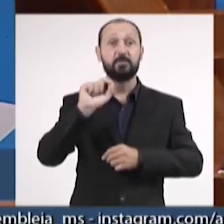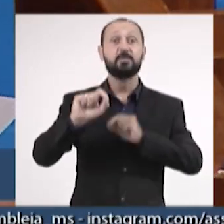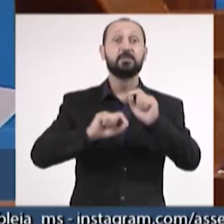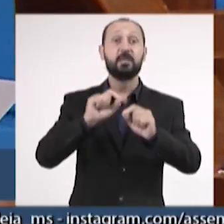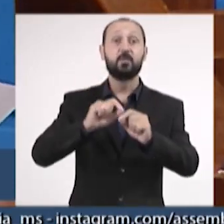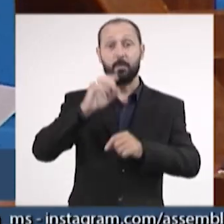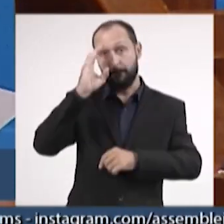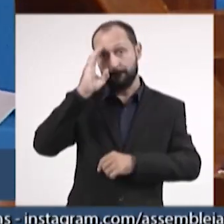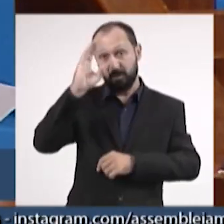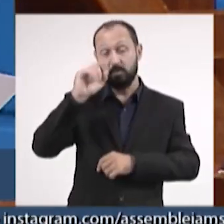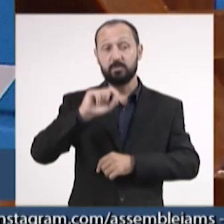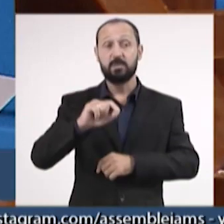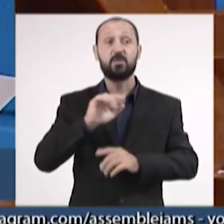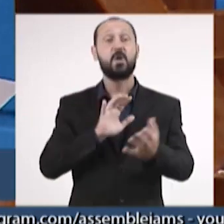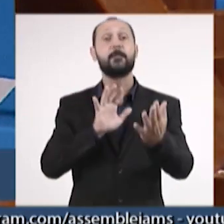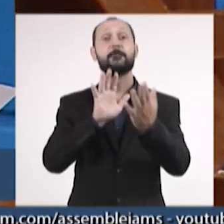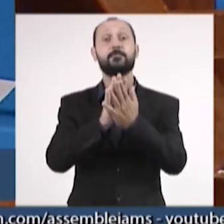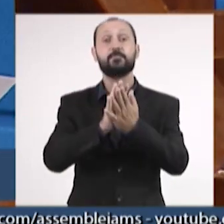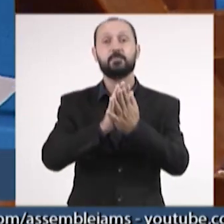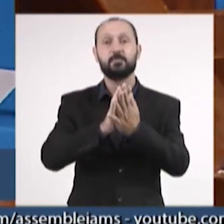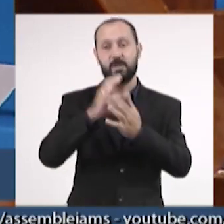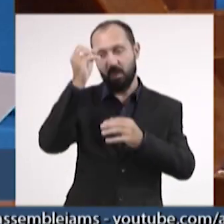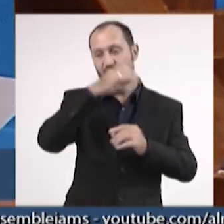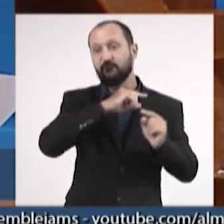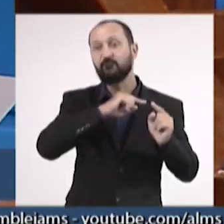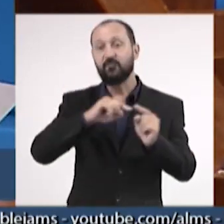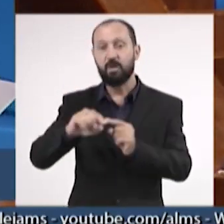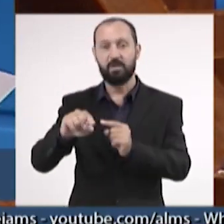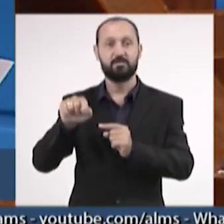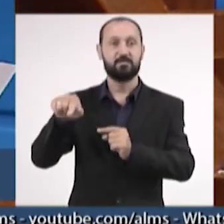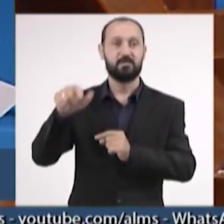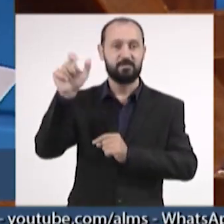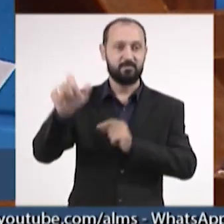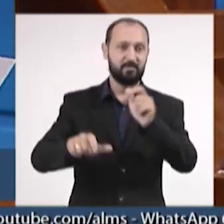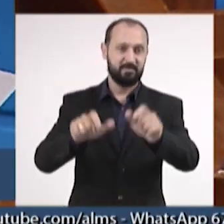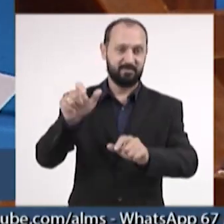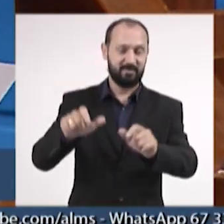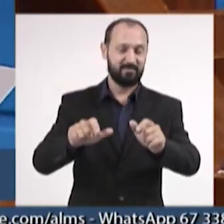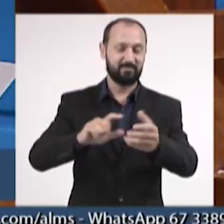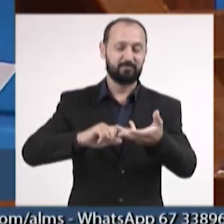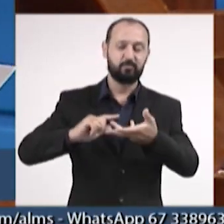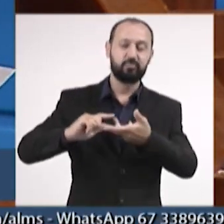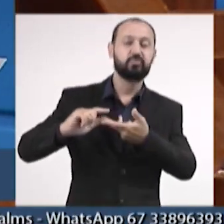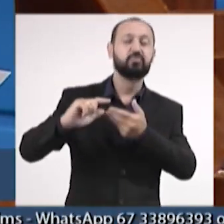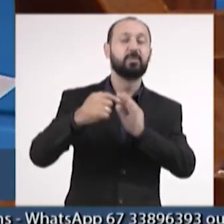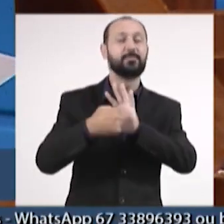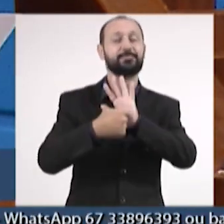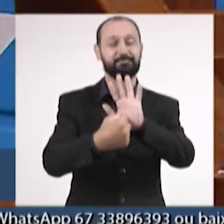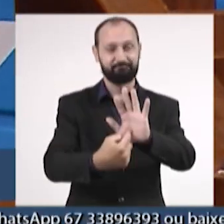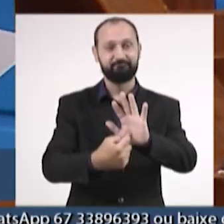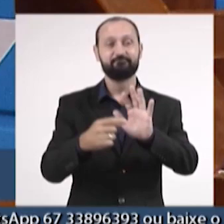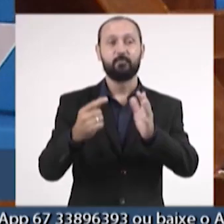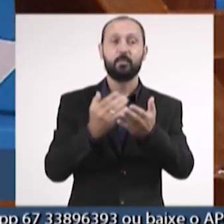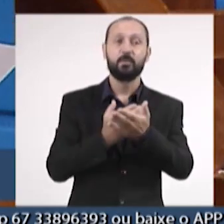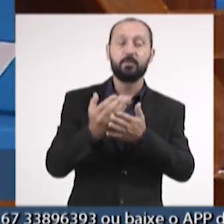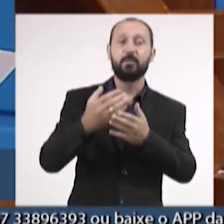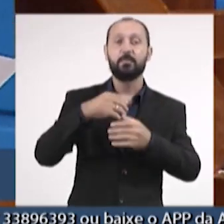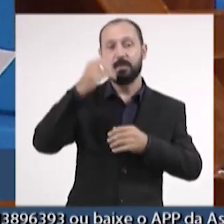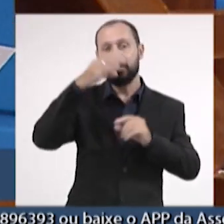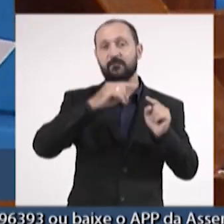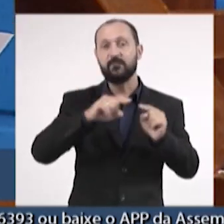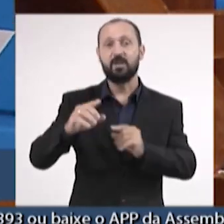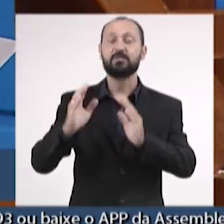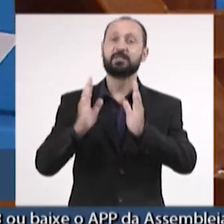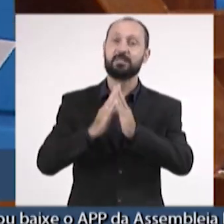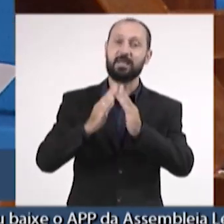suas prioridades o enfrentamento à violência contra as mulheres, em todas as suas manifestações, que vão desde a violência